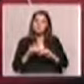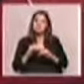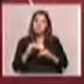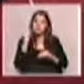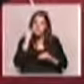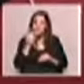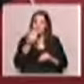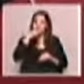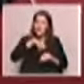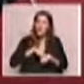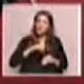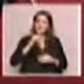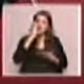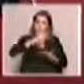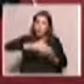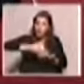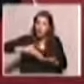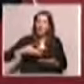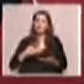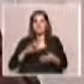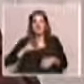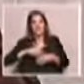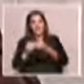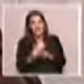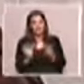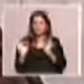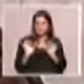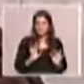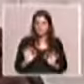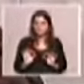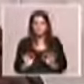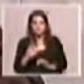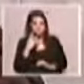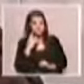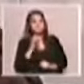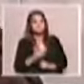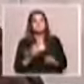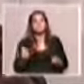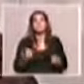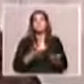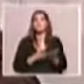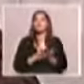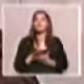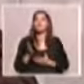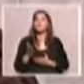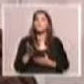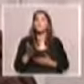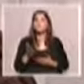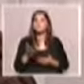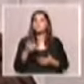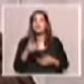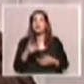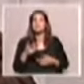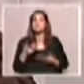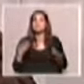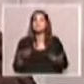a consumir também, no caso a preparar o queijo. Repare, até continuando, dando mais aquilo que